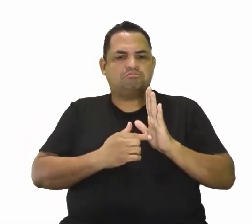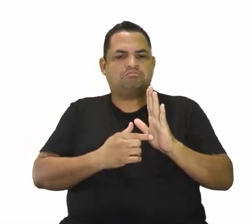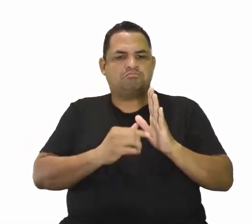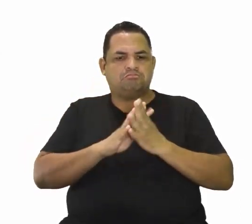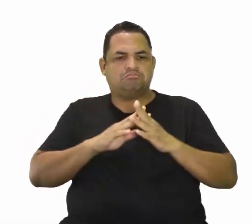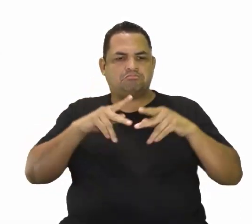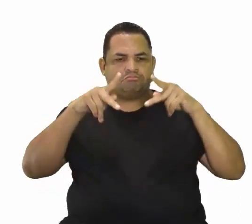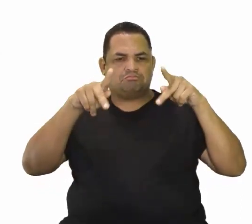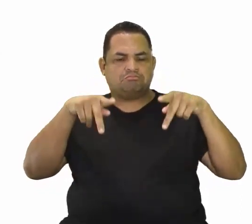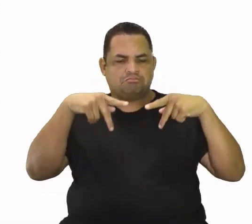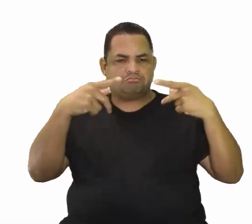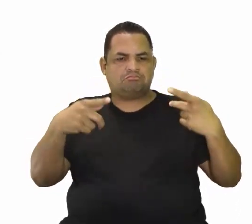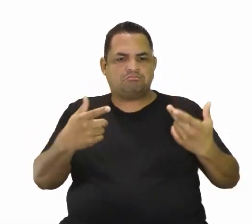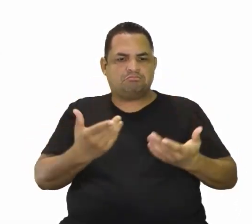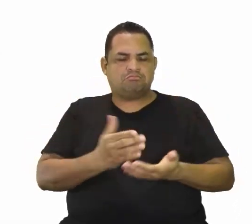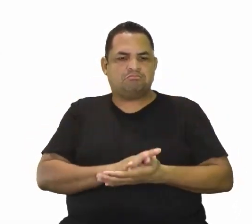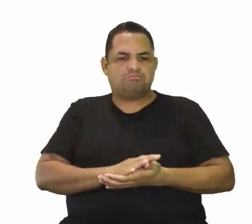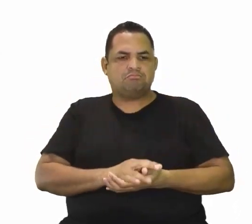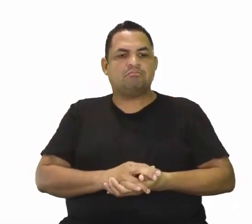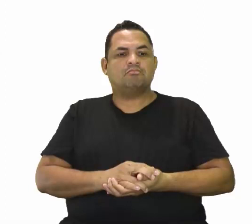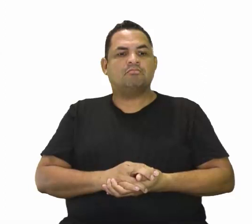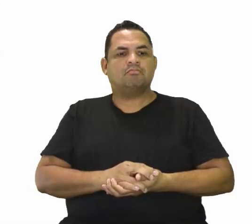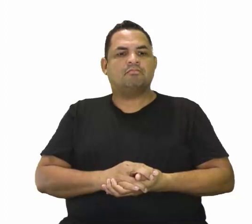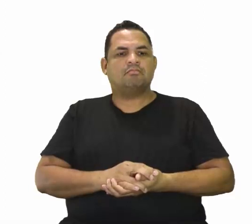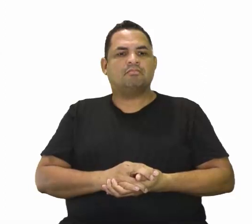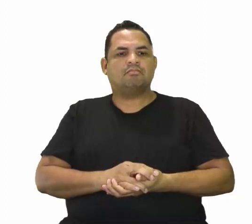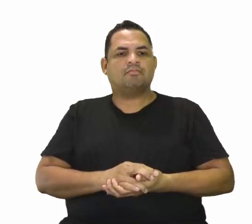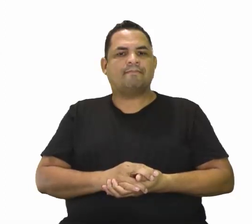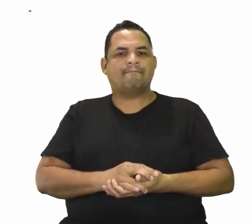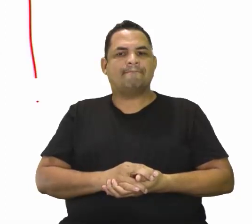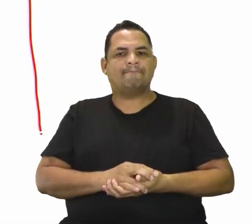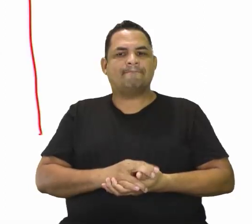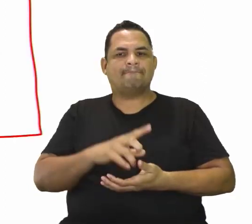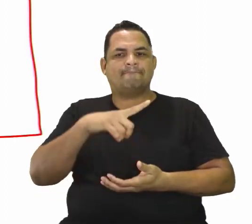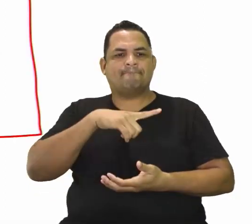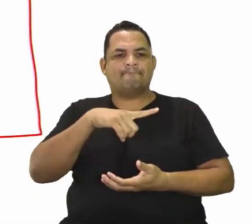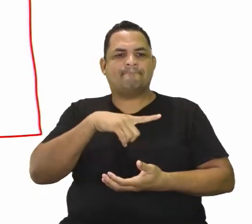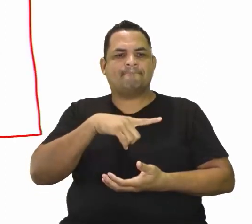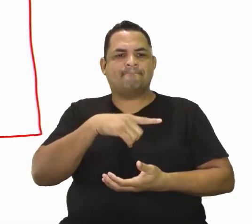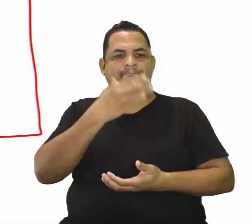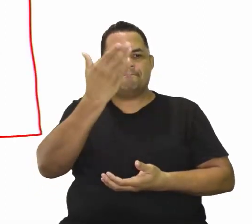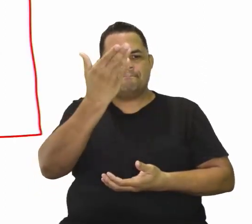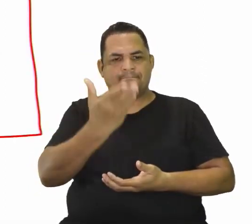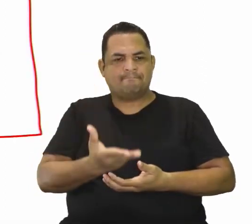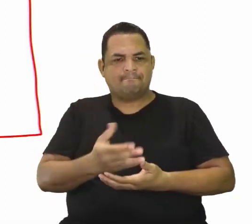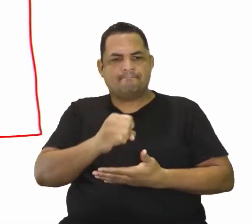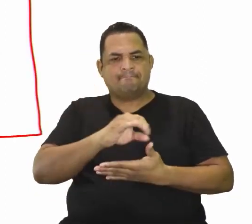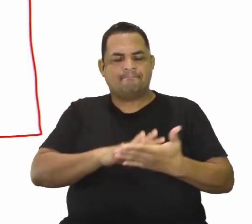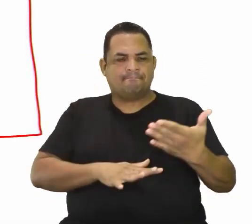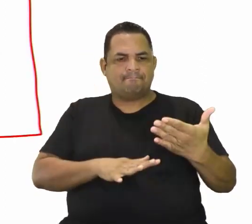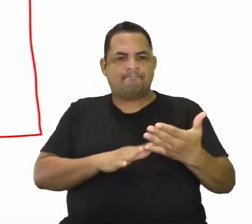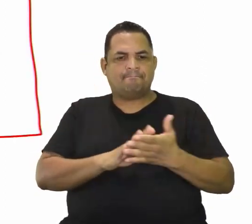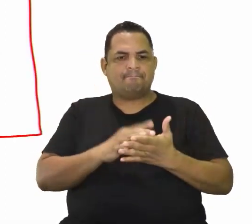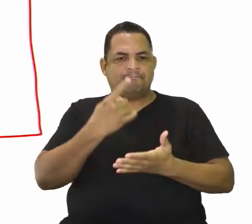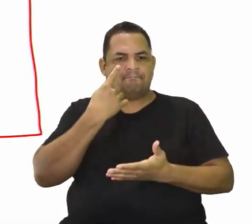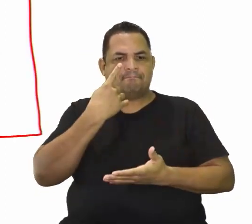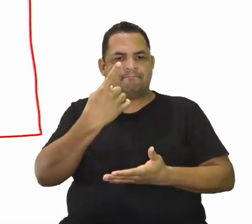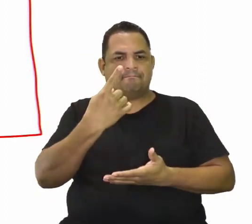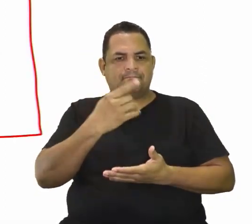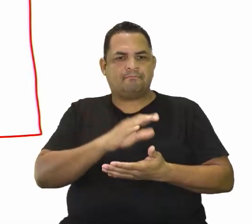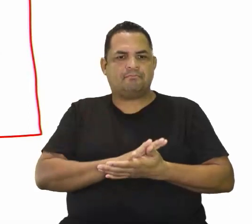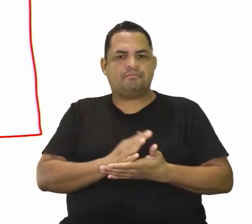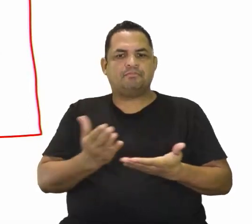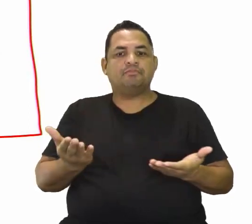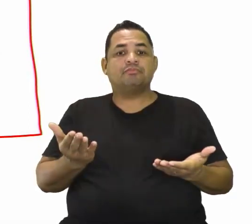esclarecimento da população. Meus queridos, eu tenho essas alternativas, vocês viram aí. É